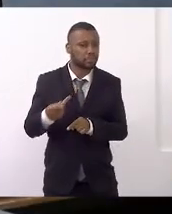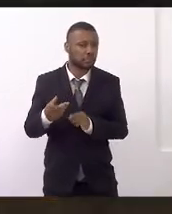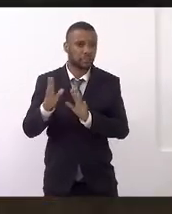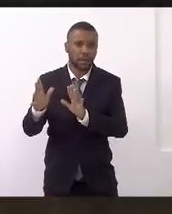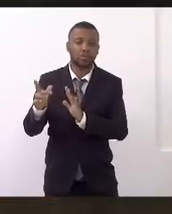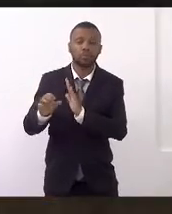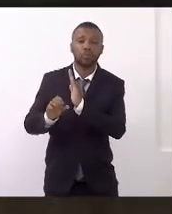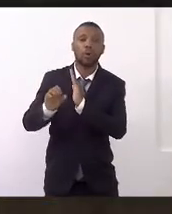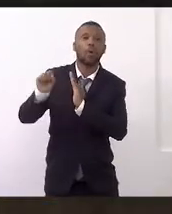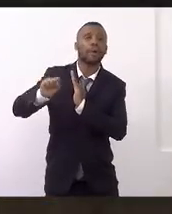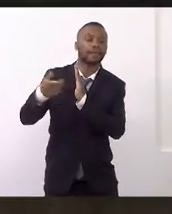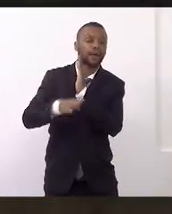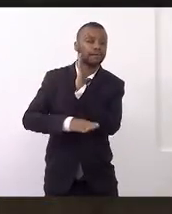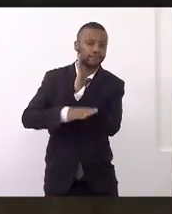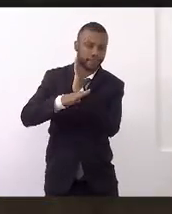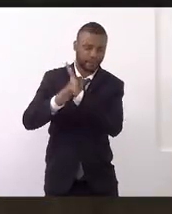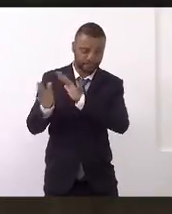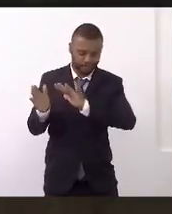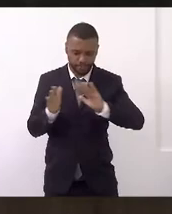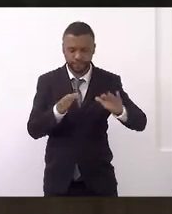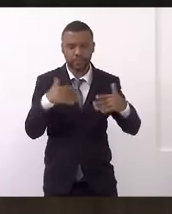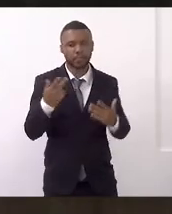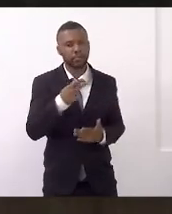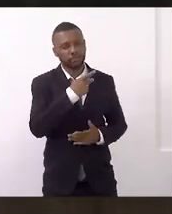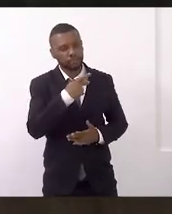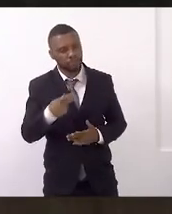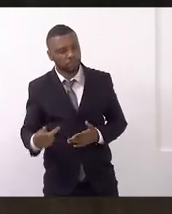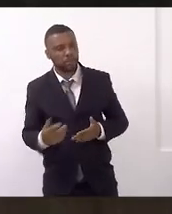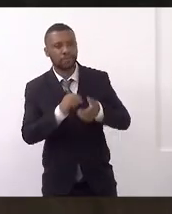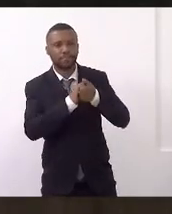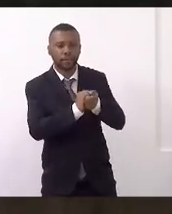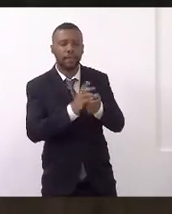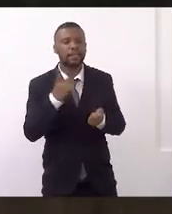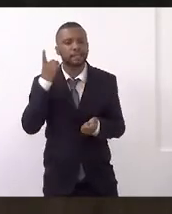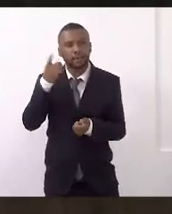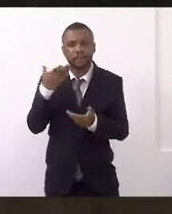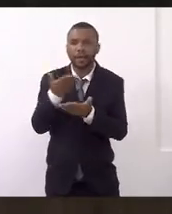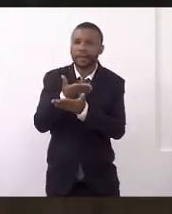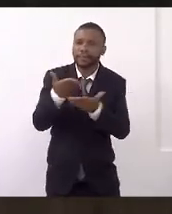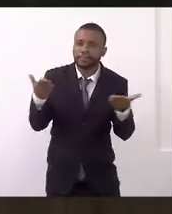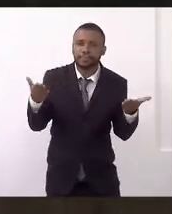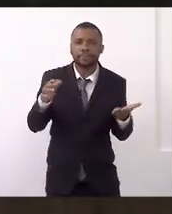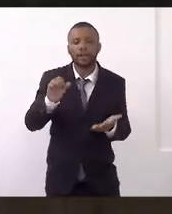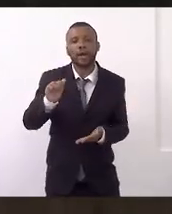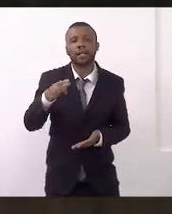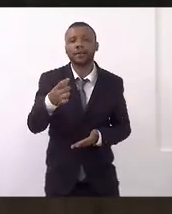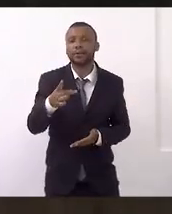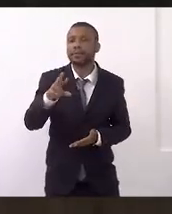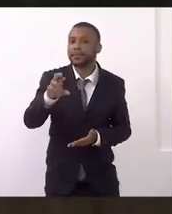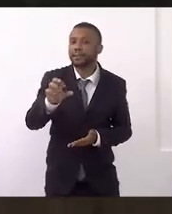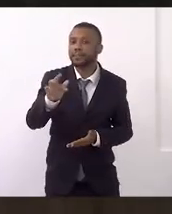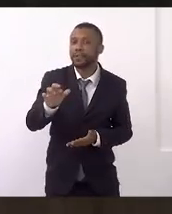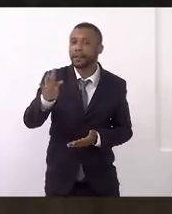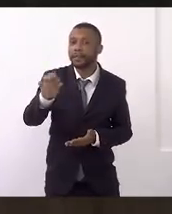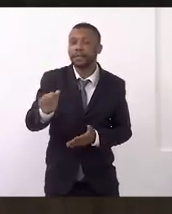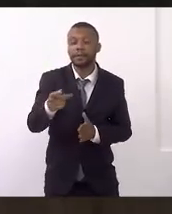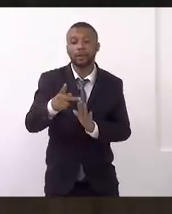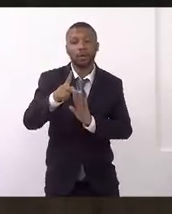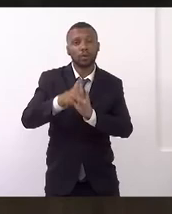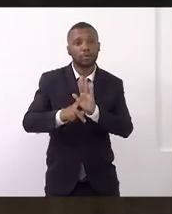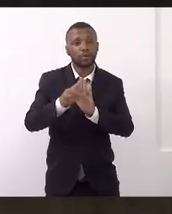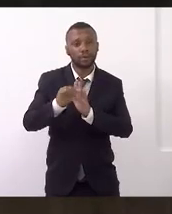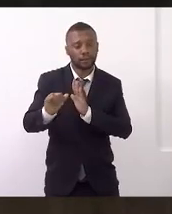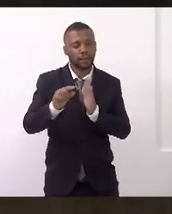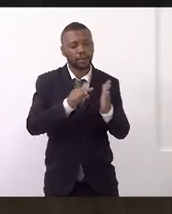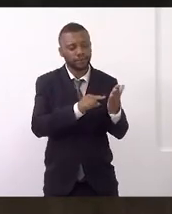Senhor presidente, deputados, deputado Alexandre Freitas, vou dar parecer ao projeto de